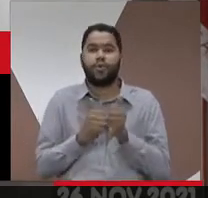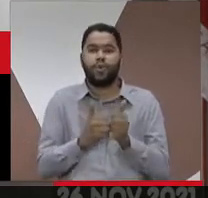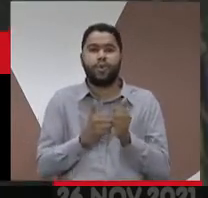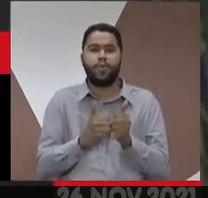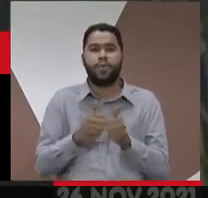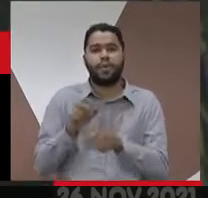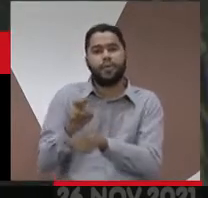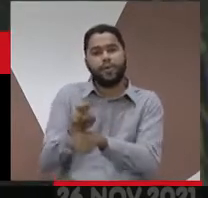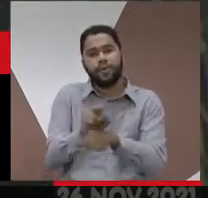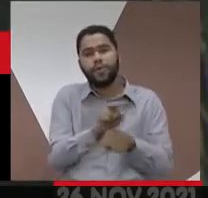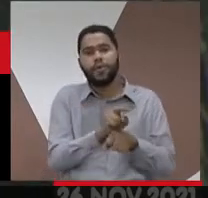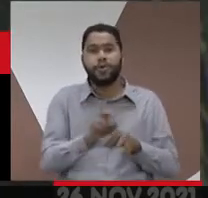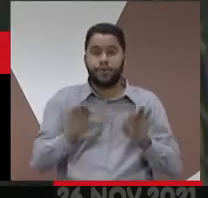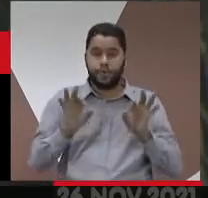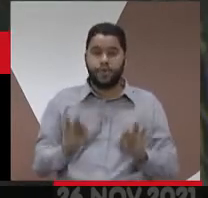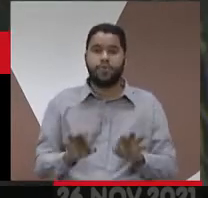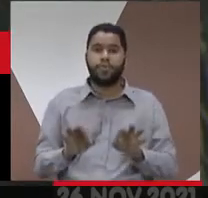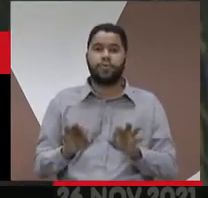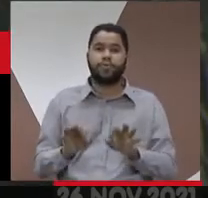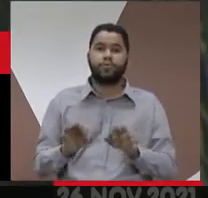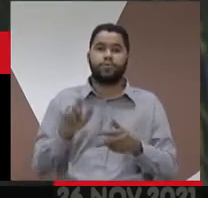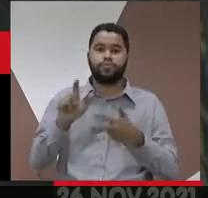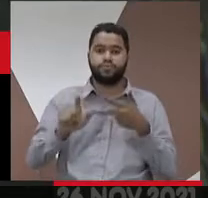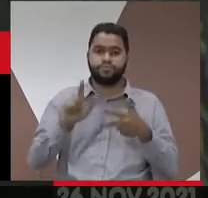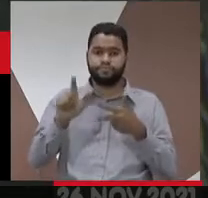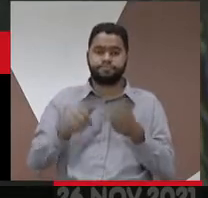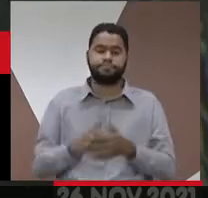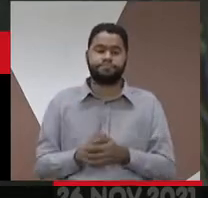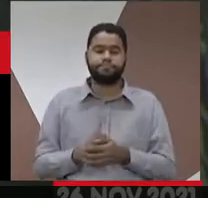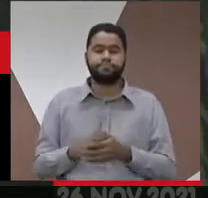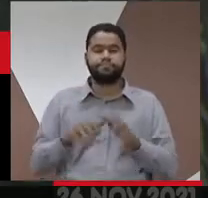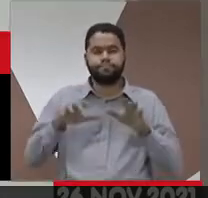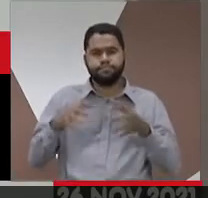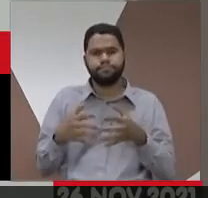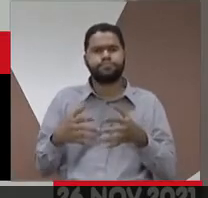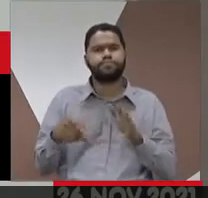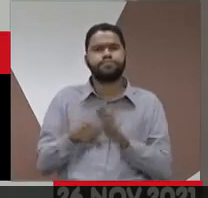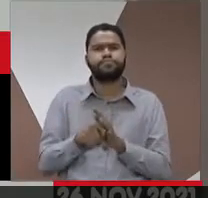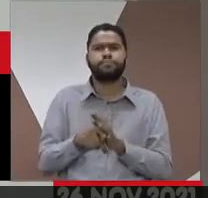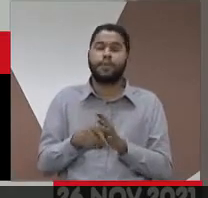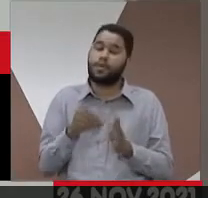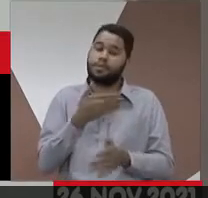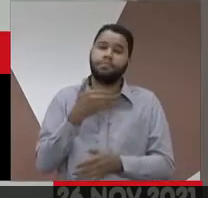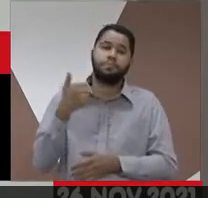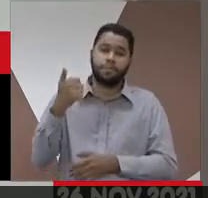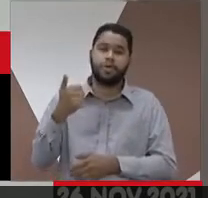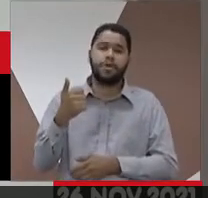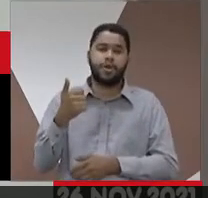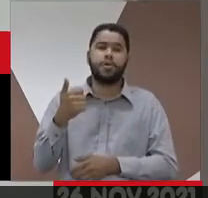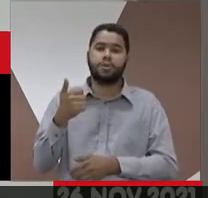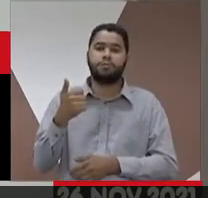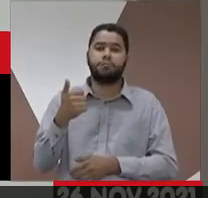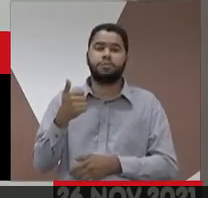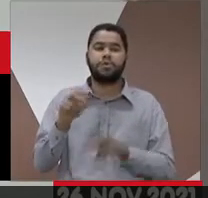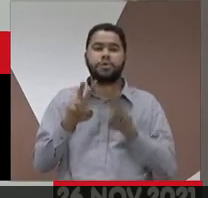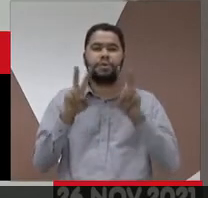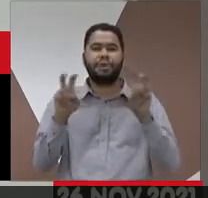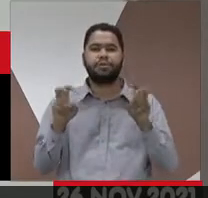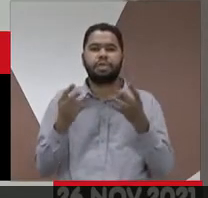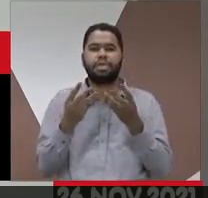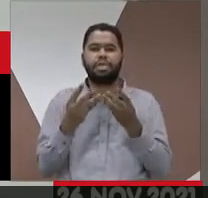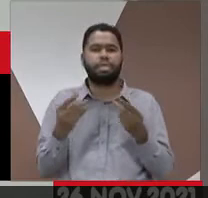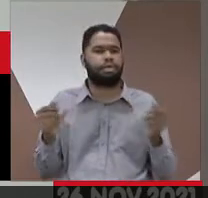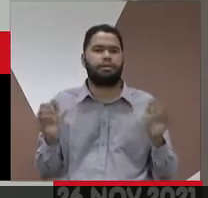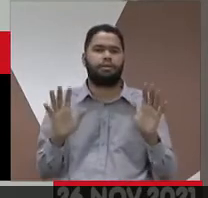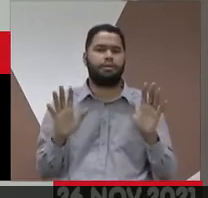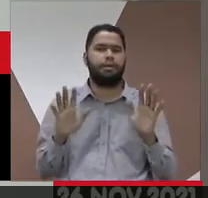a fiscalização efetiva do Poder Legislativo. Uma comissão extraordinária seria o melhor caminho para que o assunto não se disperse